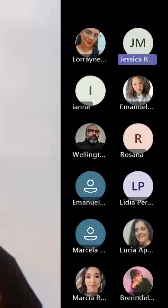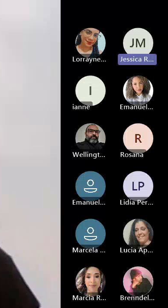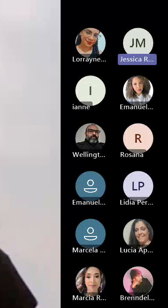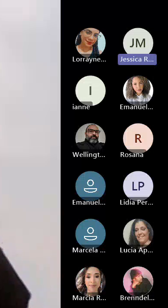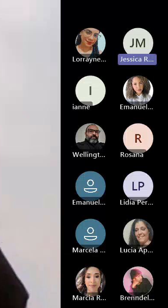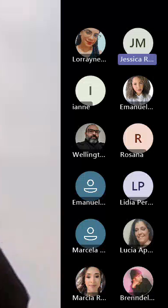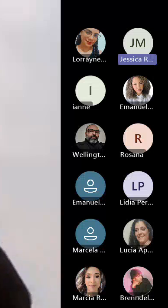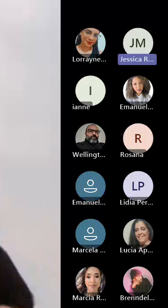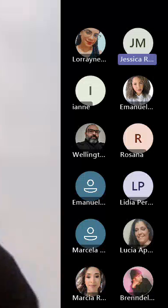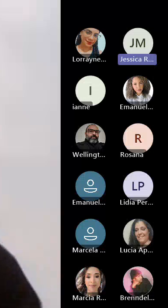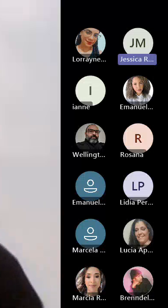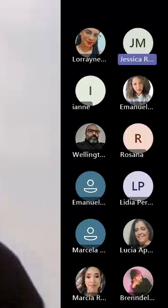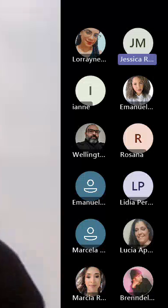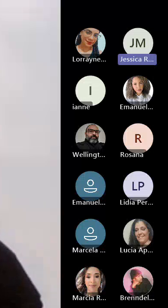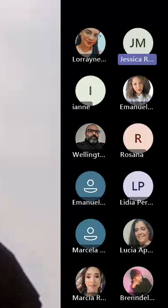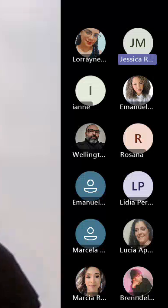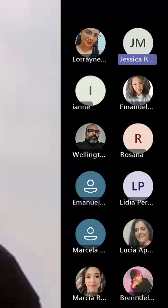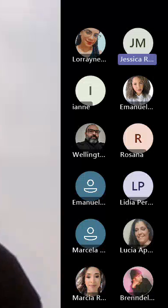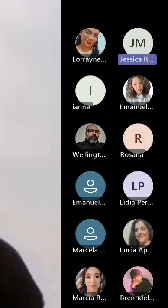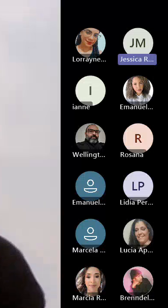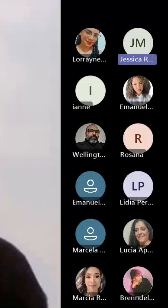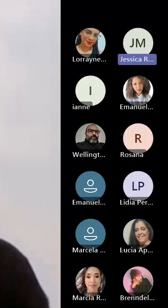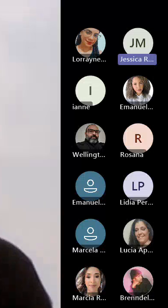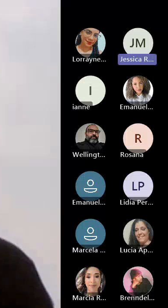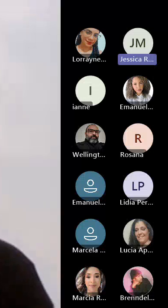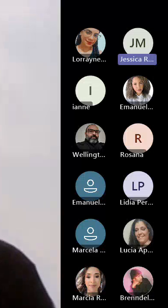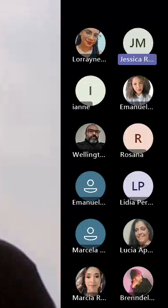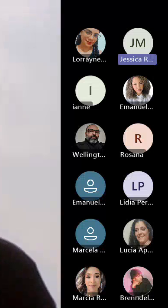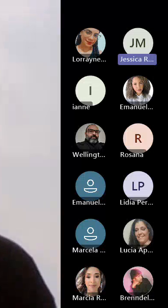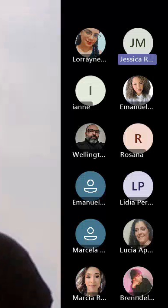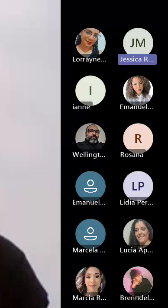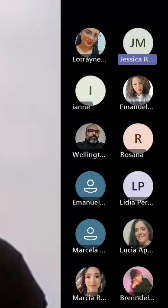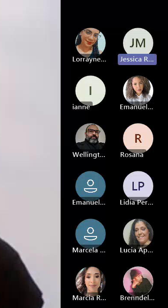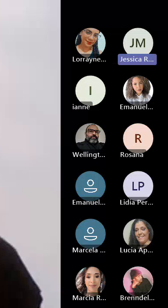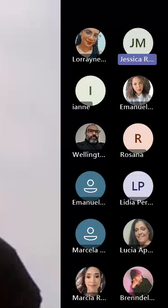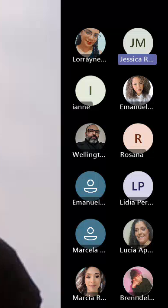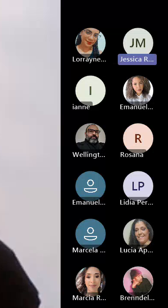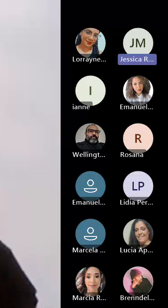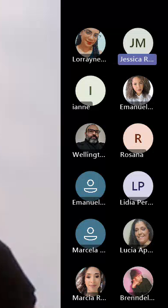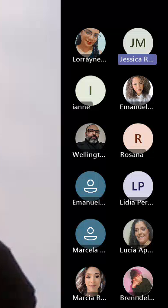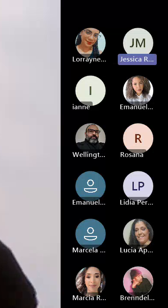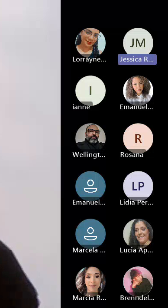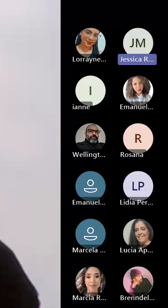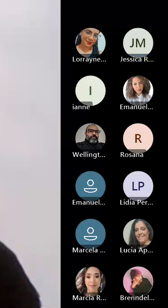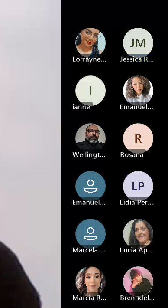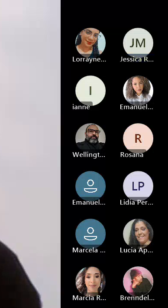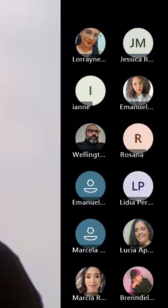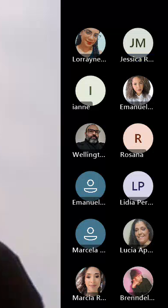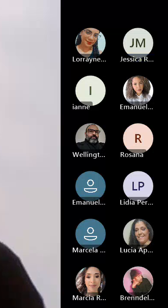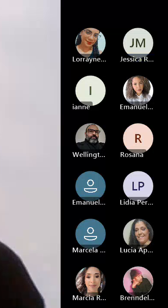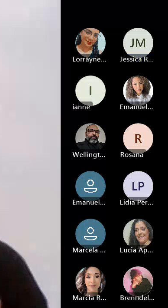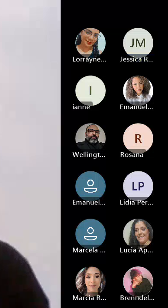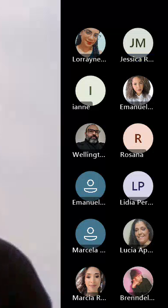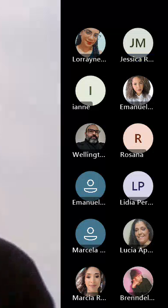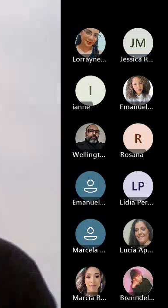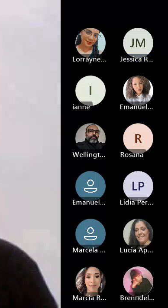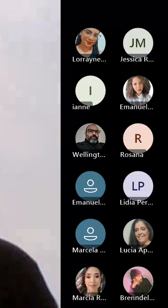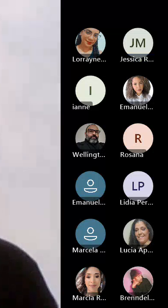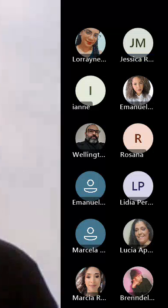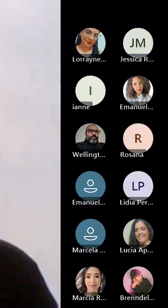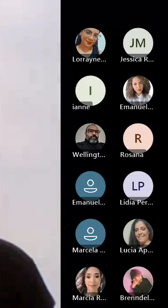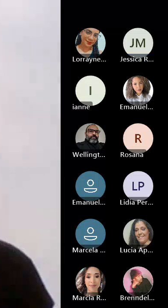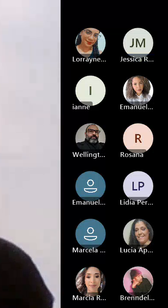passar pela unidade 1 e seguir para as demais, fica complicado ficar voltando na unidade Não, anterior. eu vou até compartilhar de